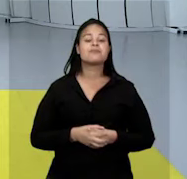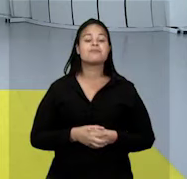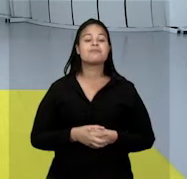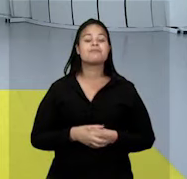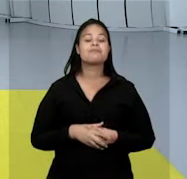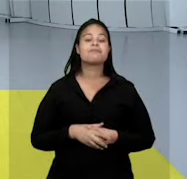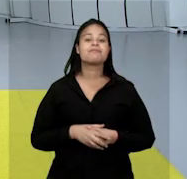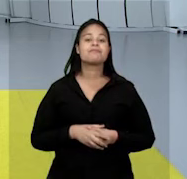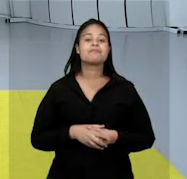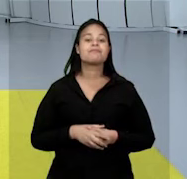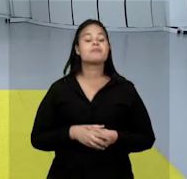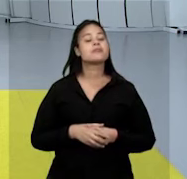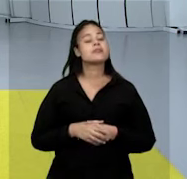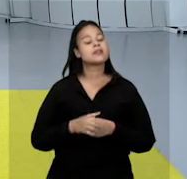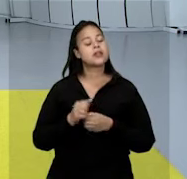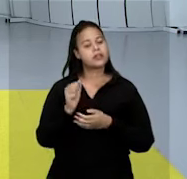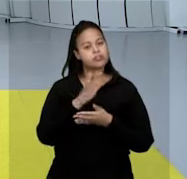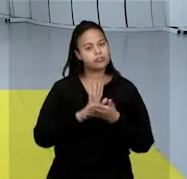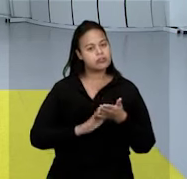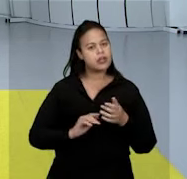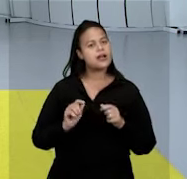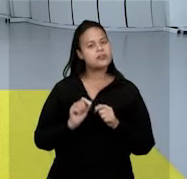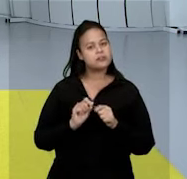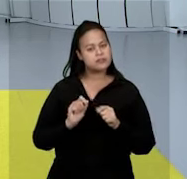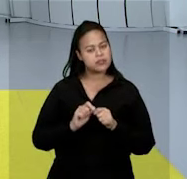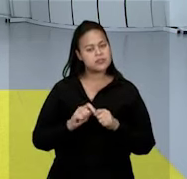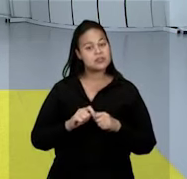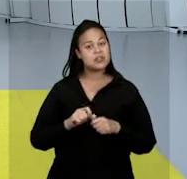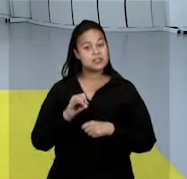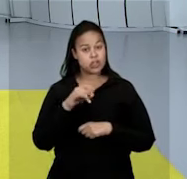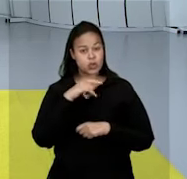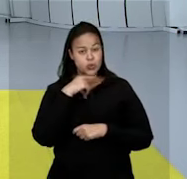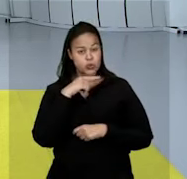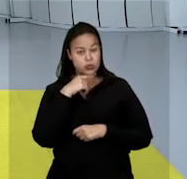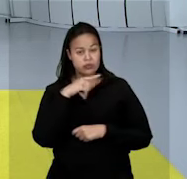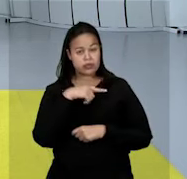E façam os seus exercícios. Se tiverem